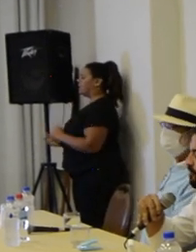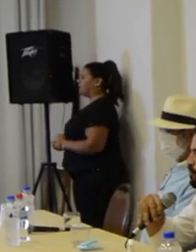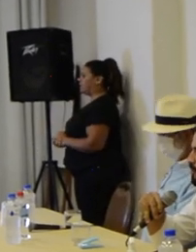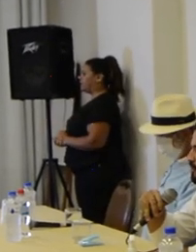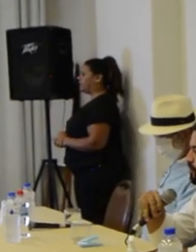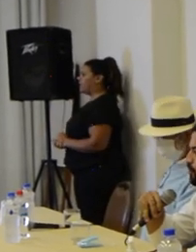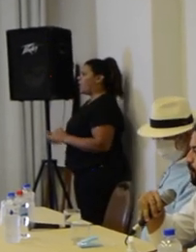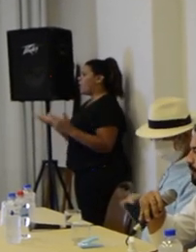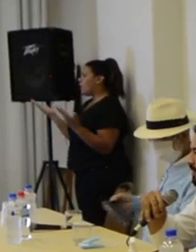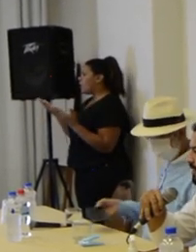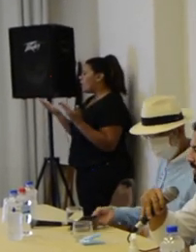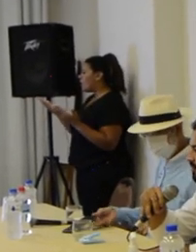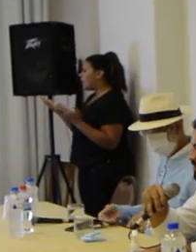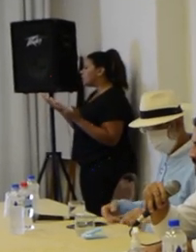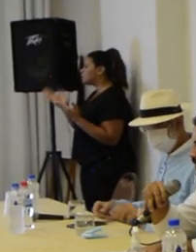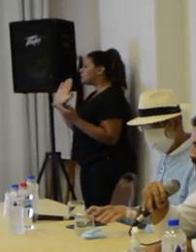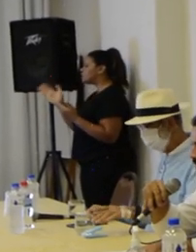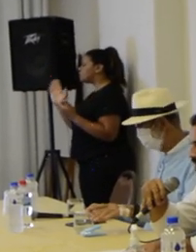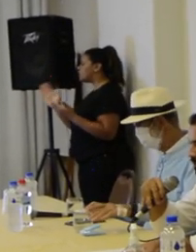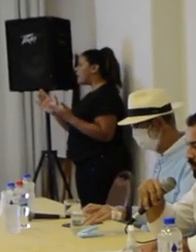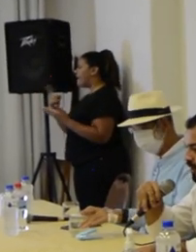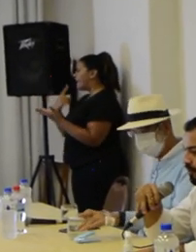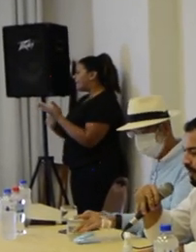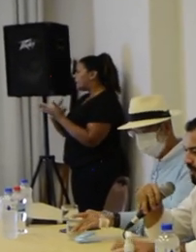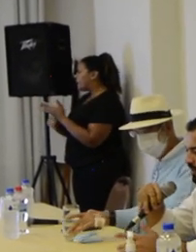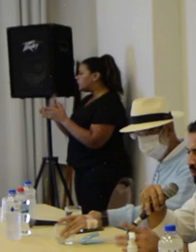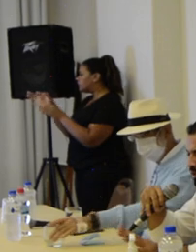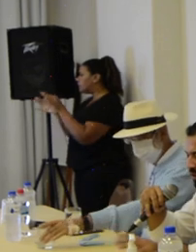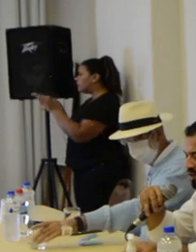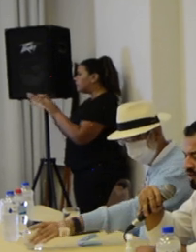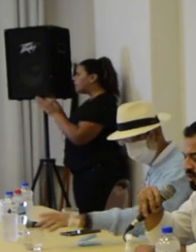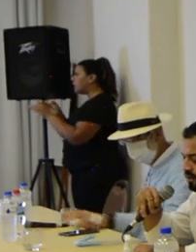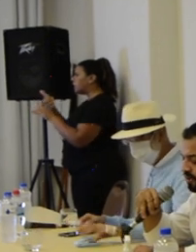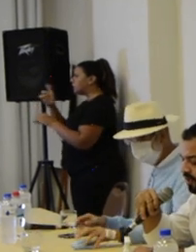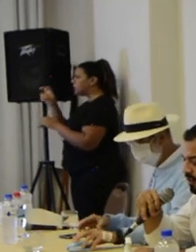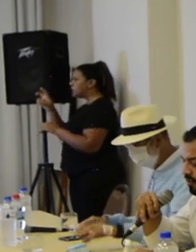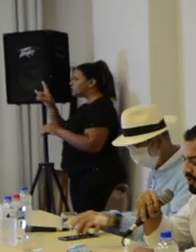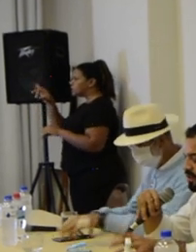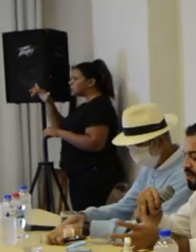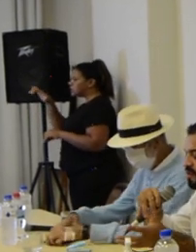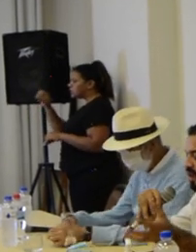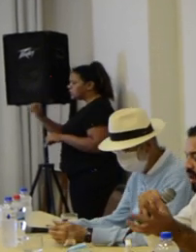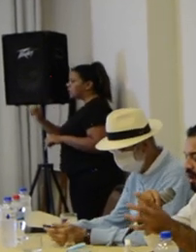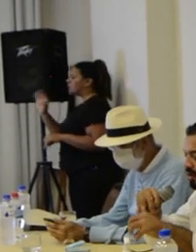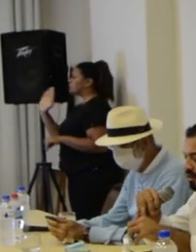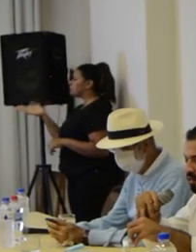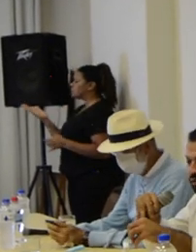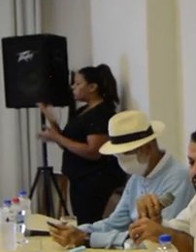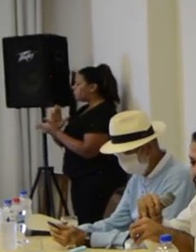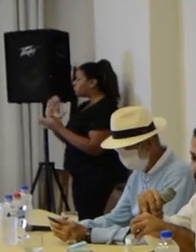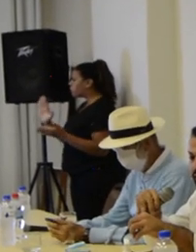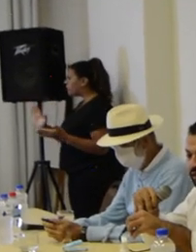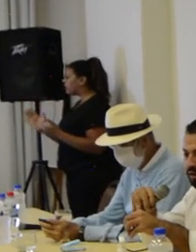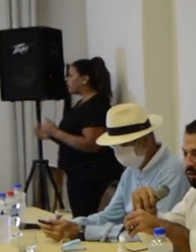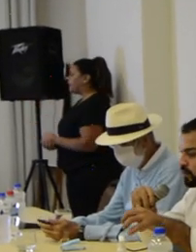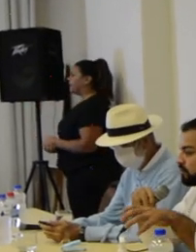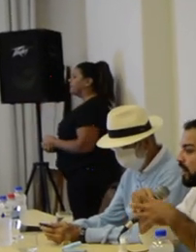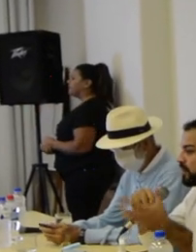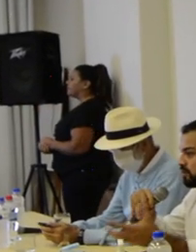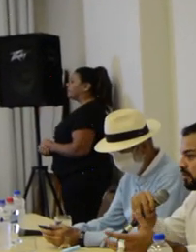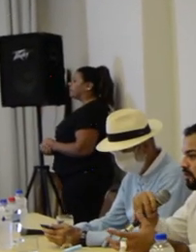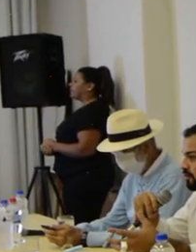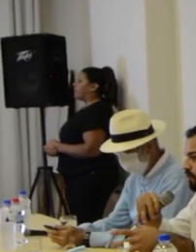essa live de prestação de contas ela já estava sendo aí programada, já tem uns 15 dias para a gente encerrar